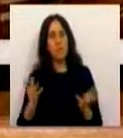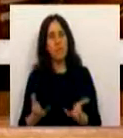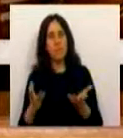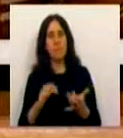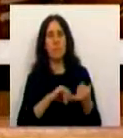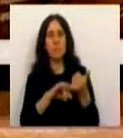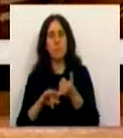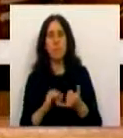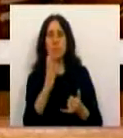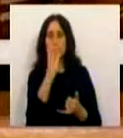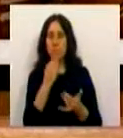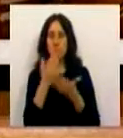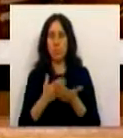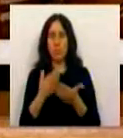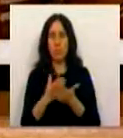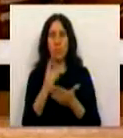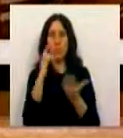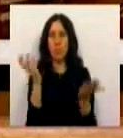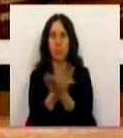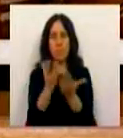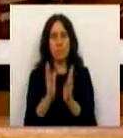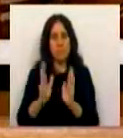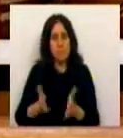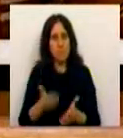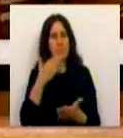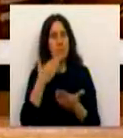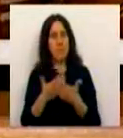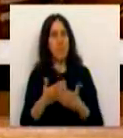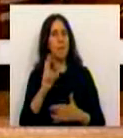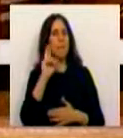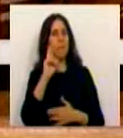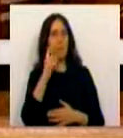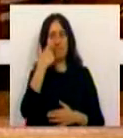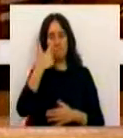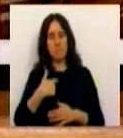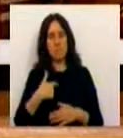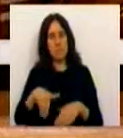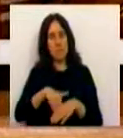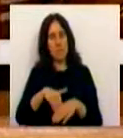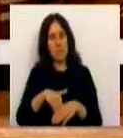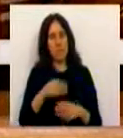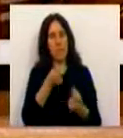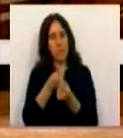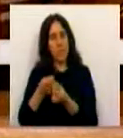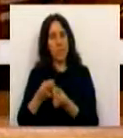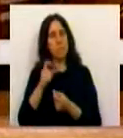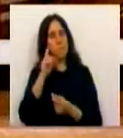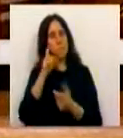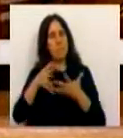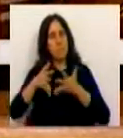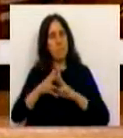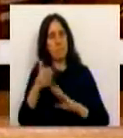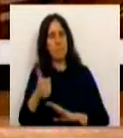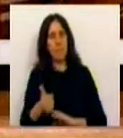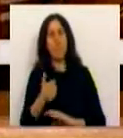de estudantes desenvolvam as relações necessárias para favorizar uma cidadania próxima e maturada, onde a voz dos estudantes tenha